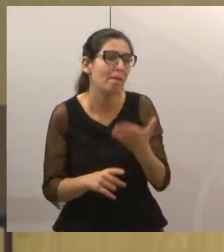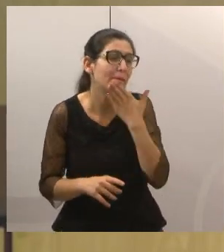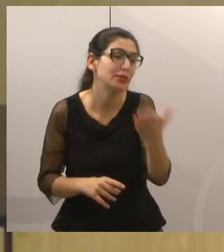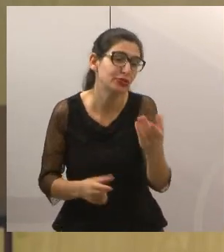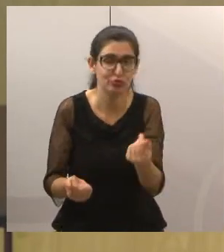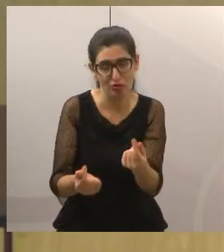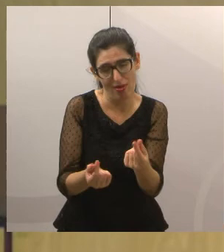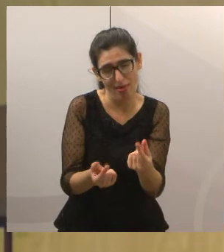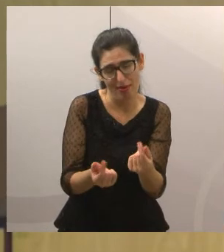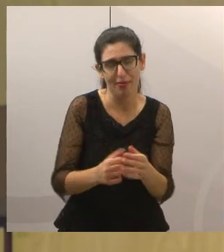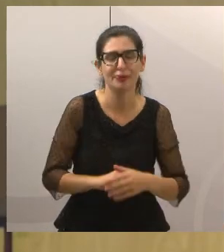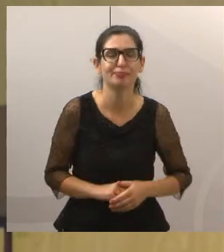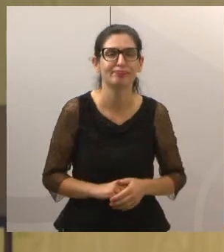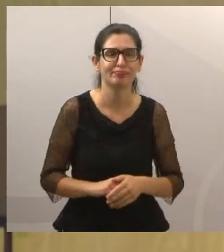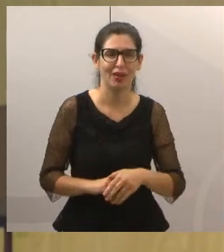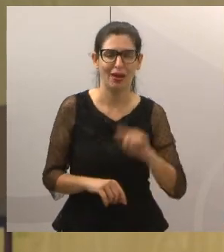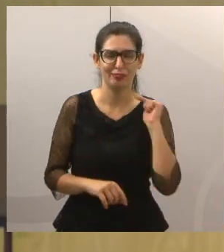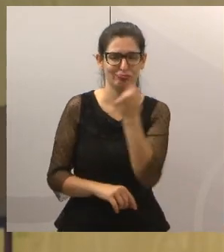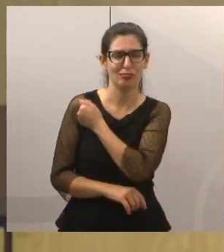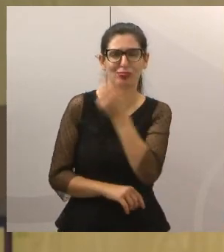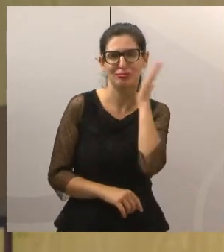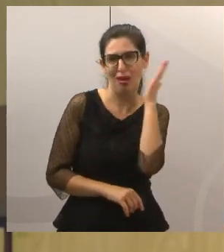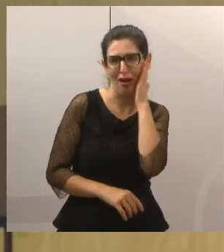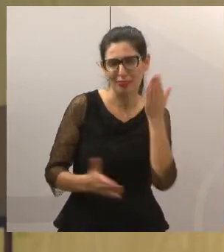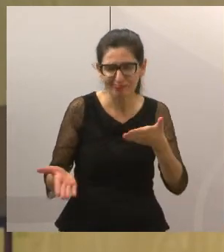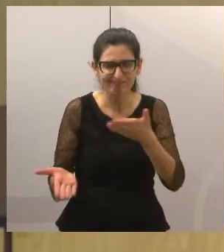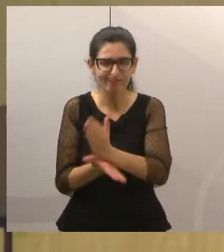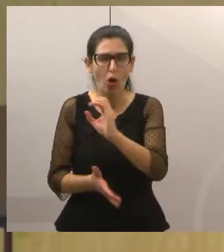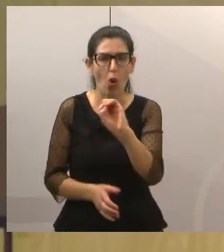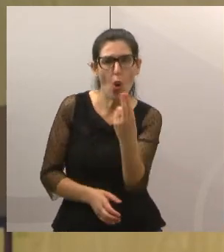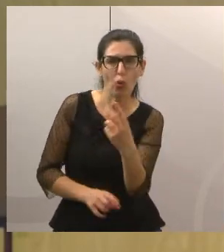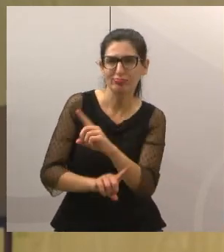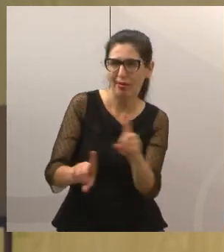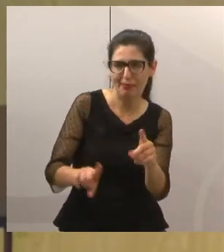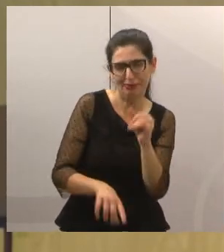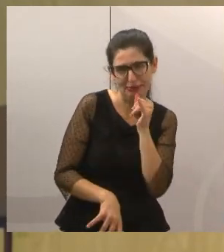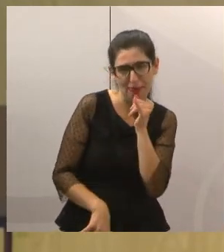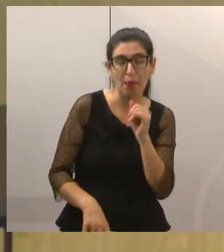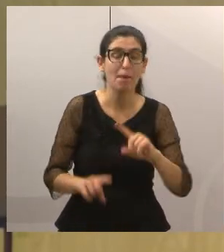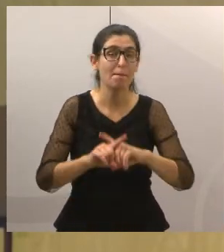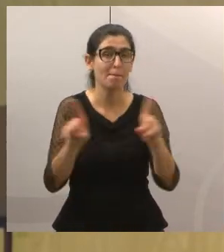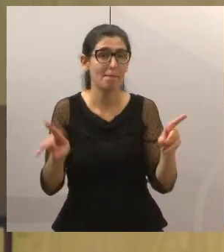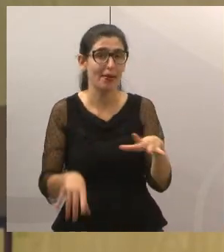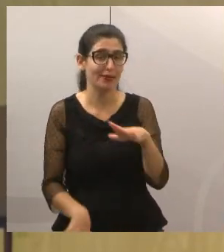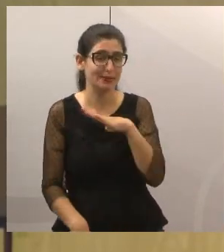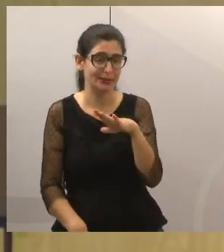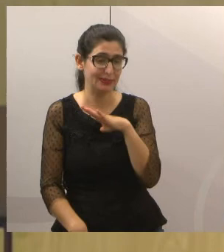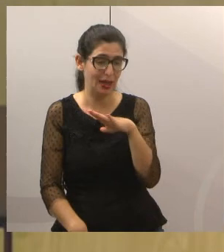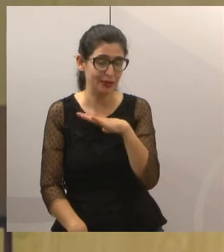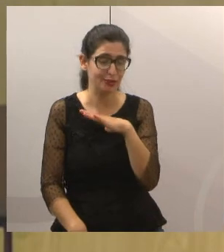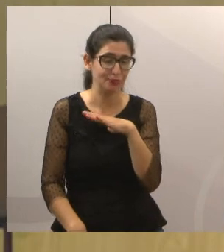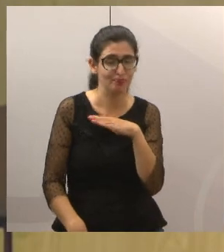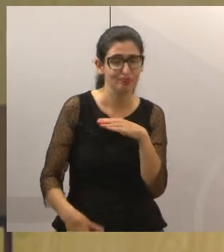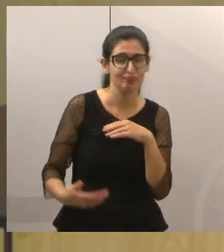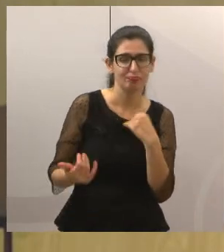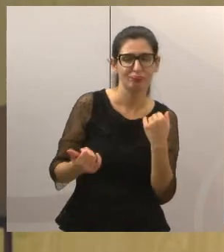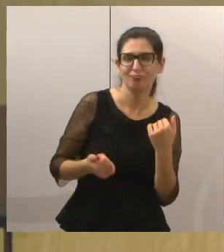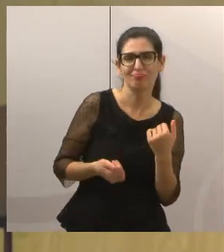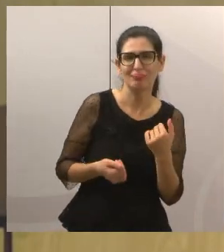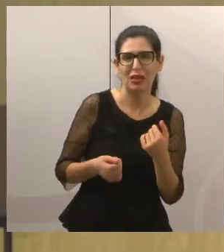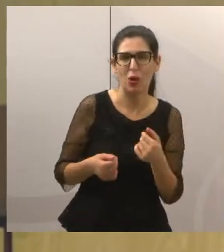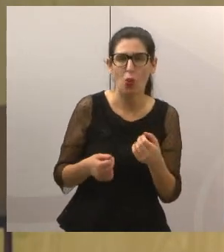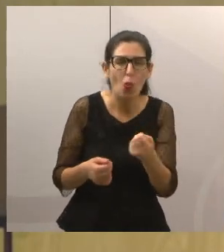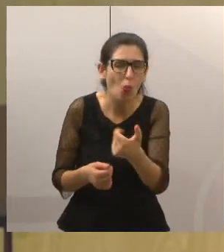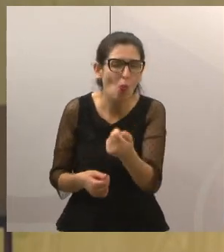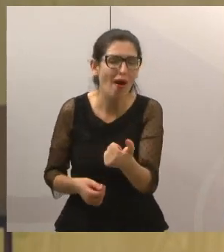Mas, curiosamente, na cidade onde a gente está próximo vamos dizer, da execução, a gente não tem